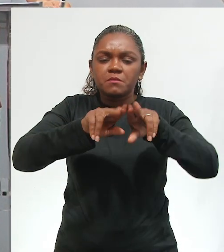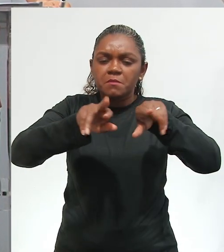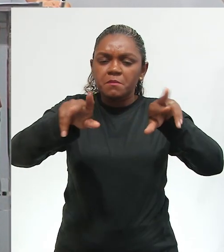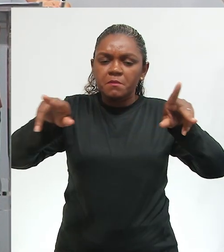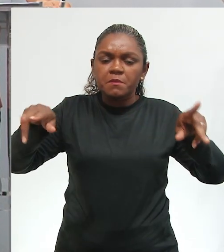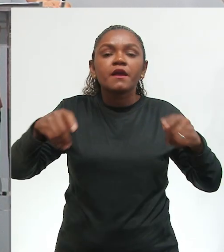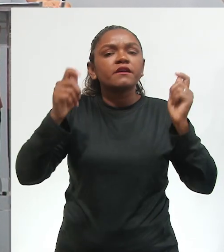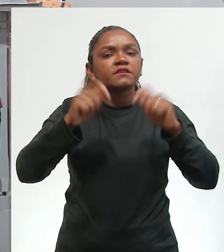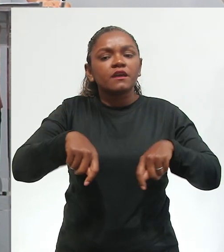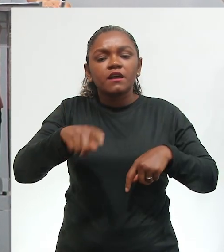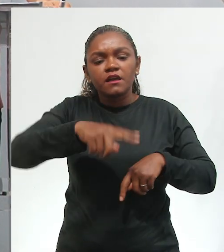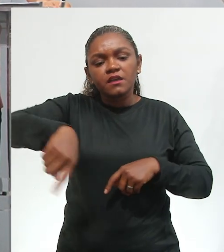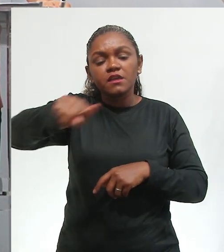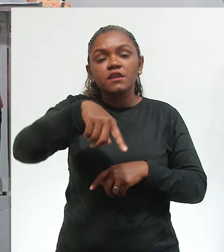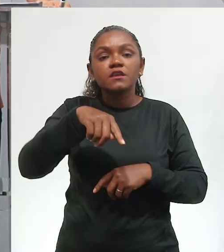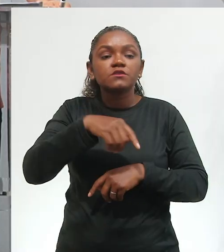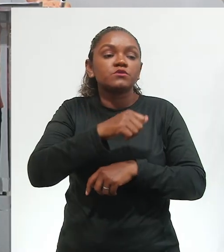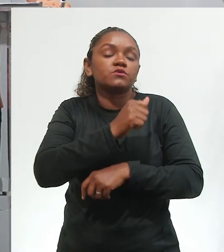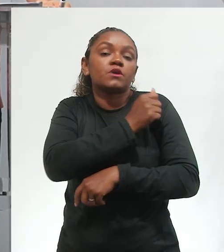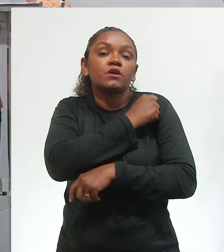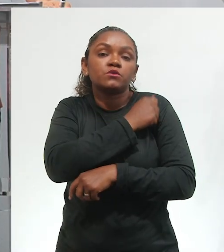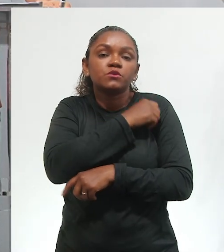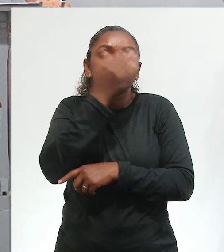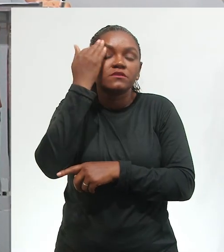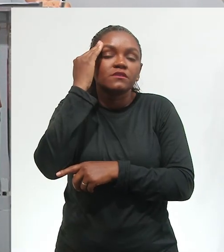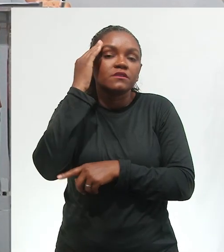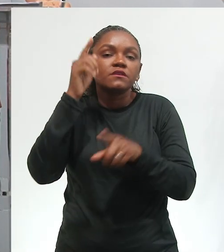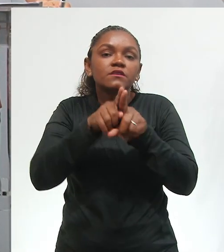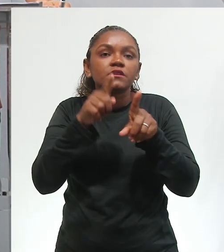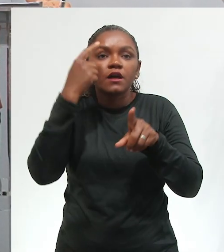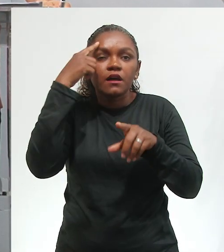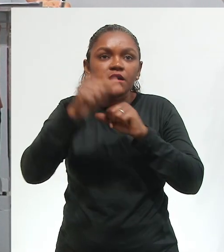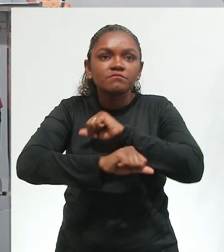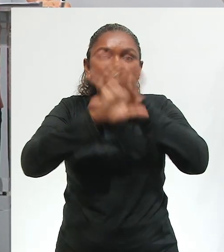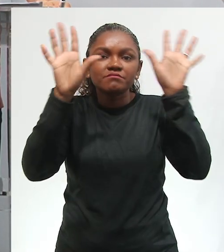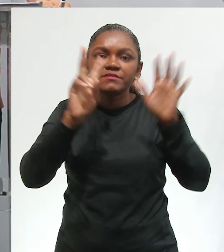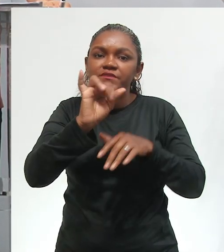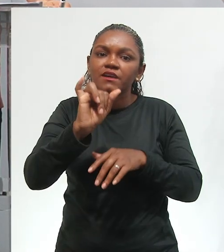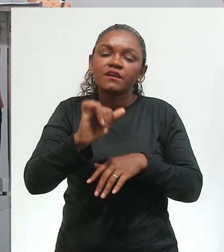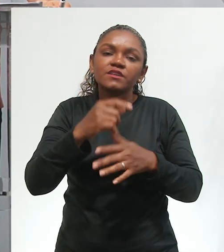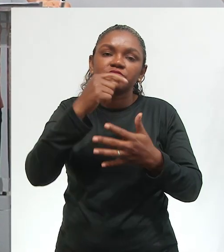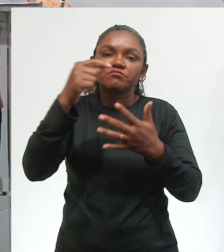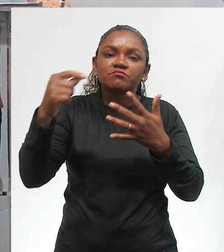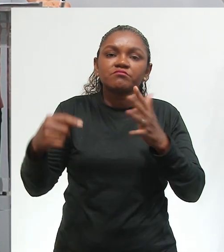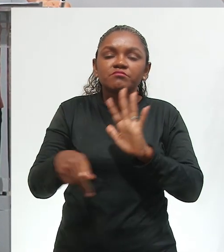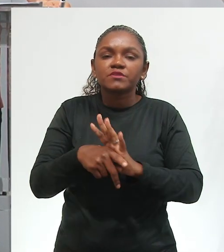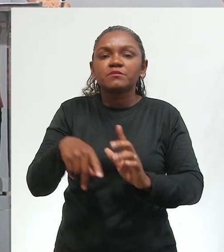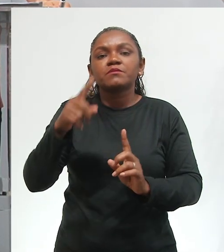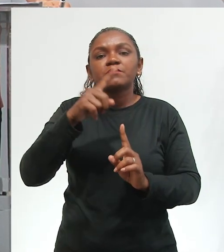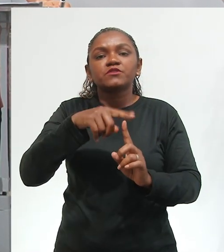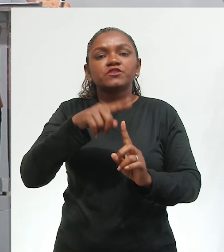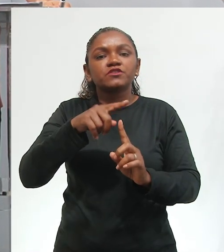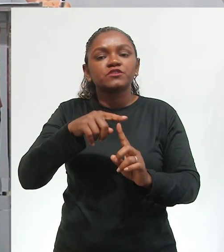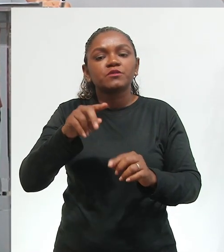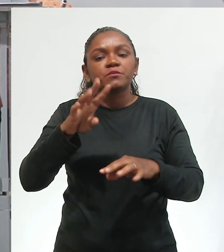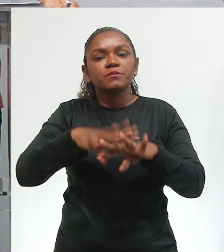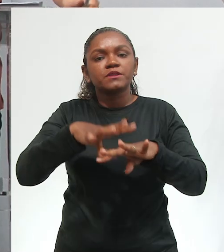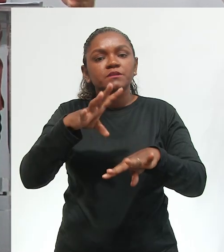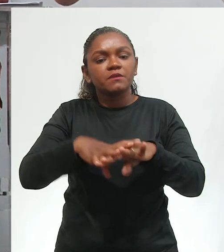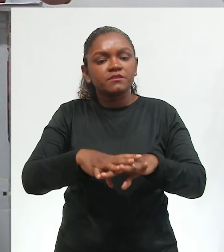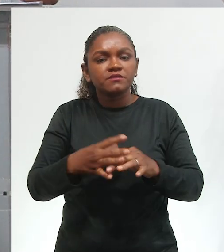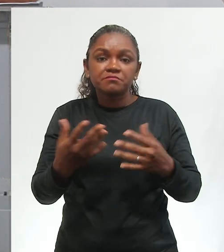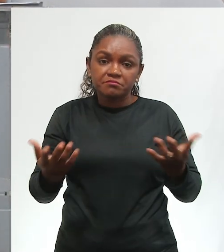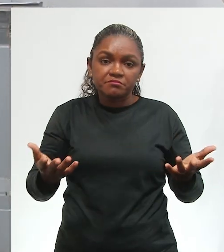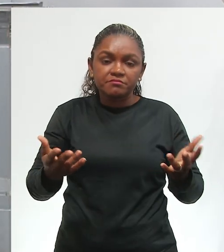para o entendimento, para que ele possa compreender os fenômenos matemáticos que nós estamos